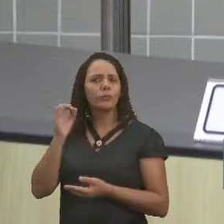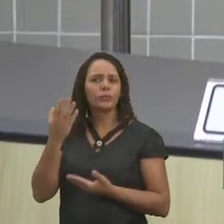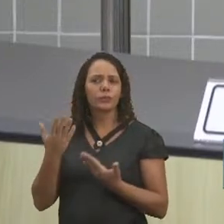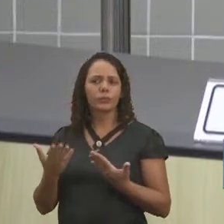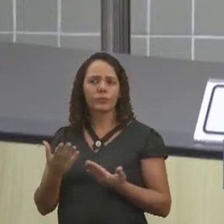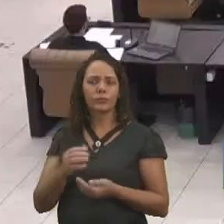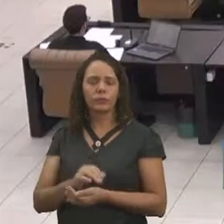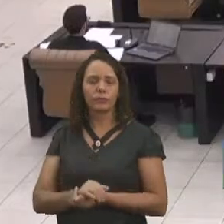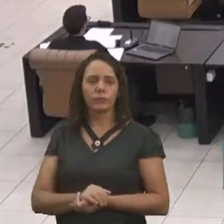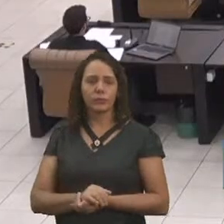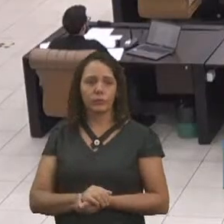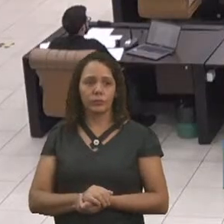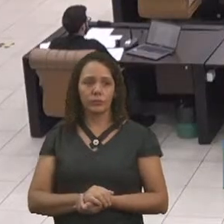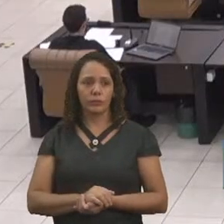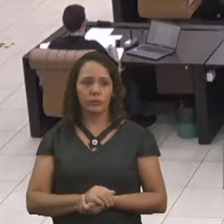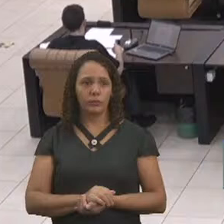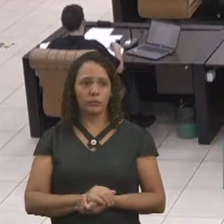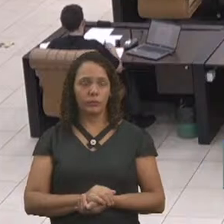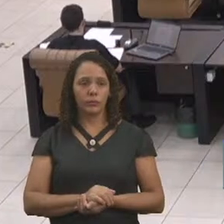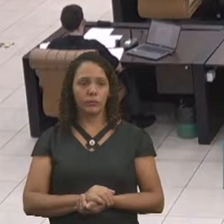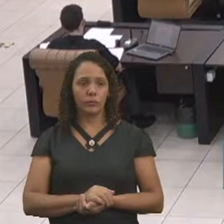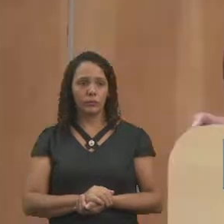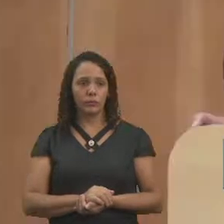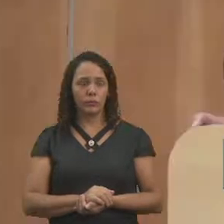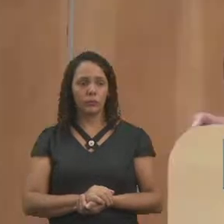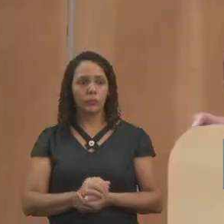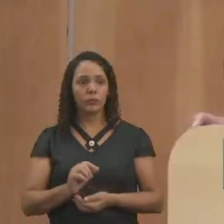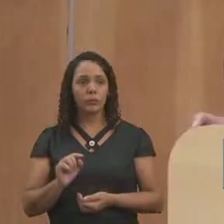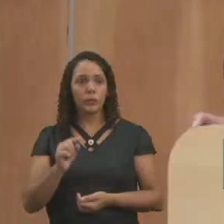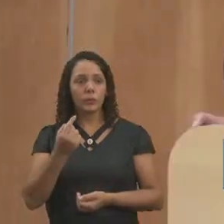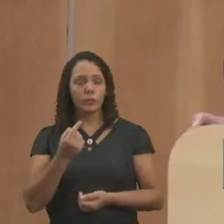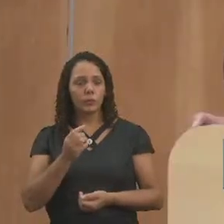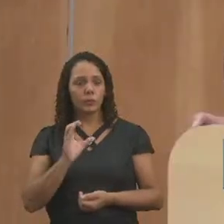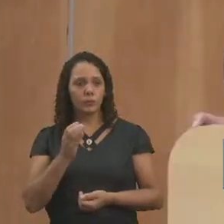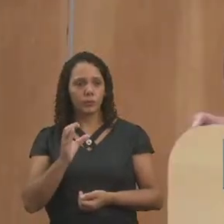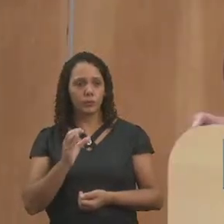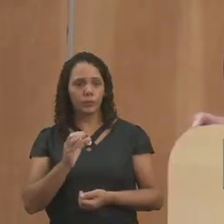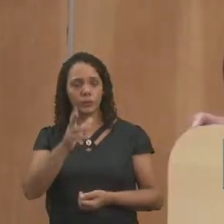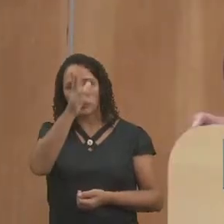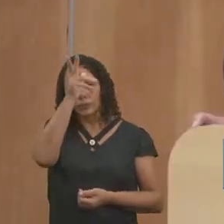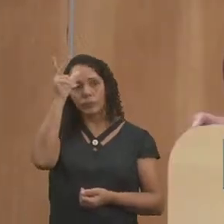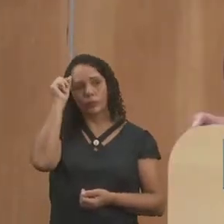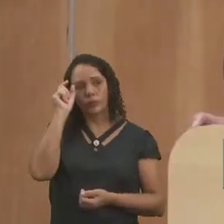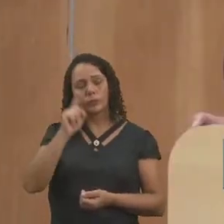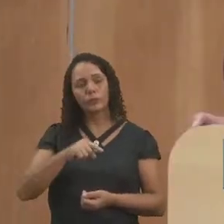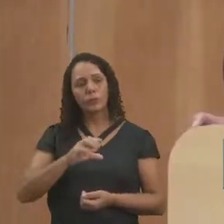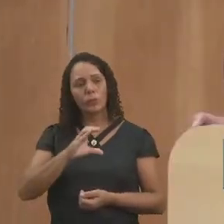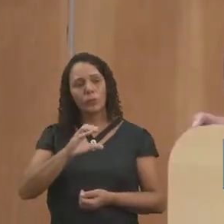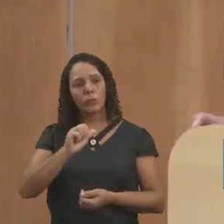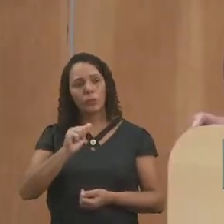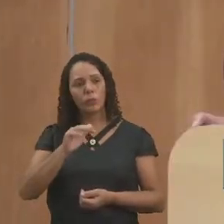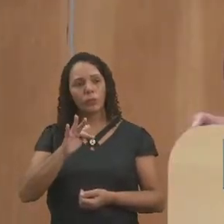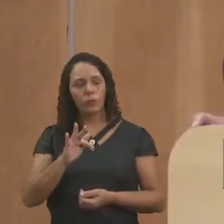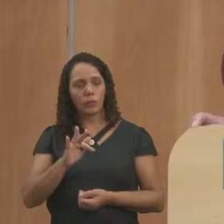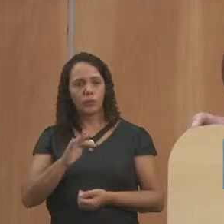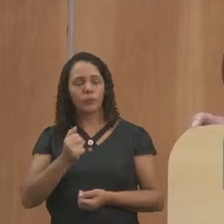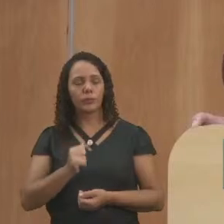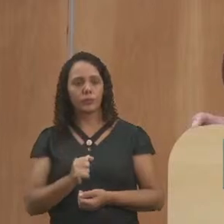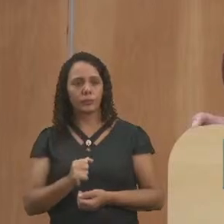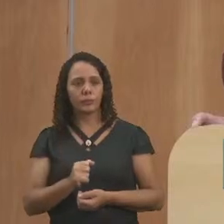situação? Hoje, a única operação de crédito da Prefeitura é o CAF, né?